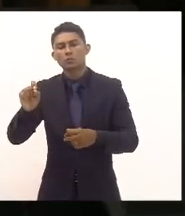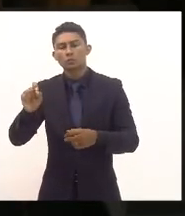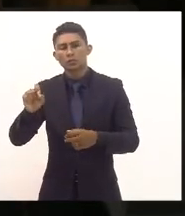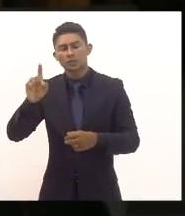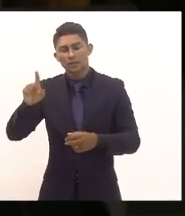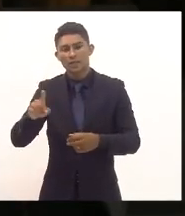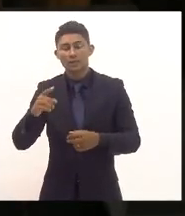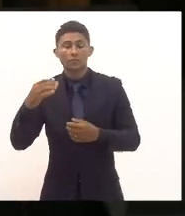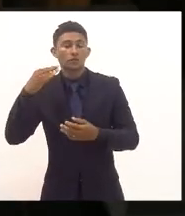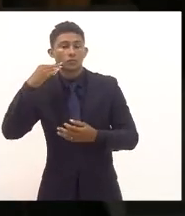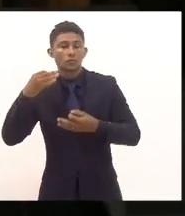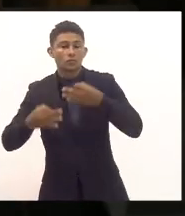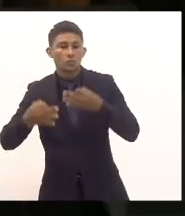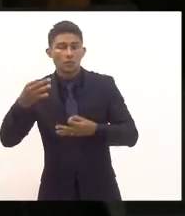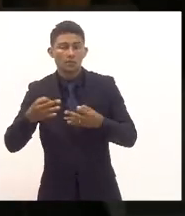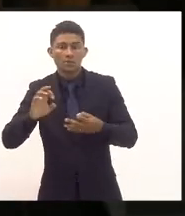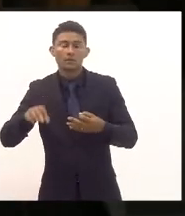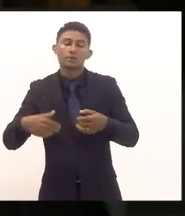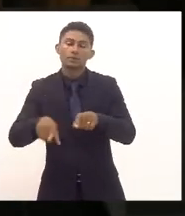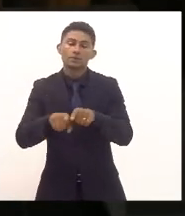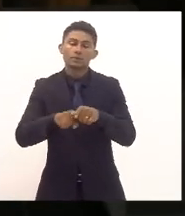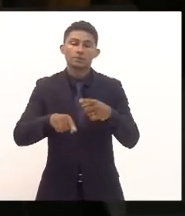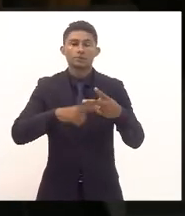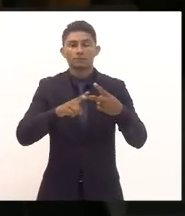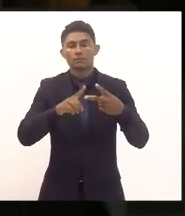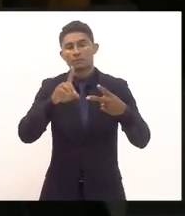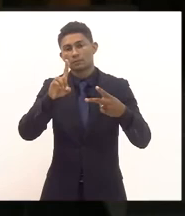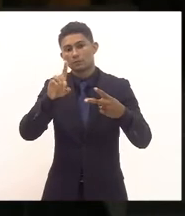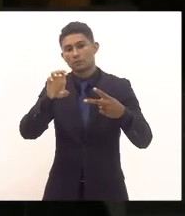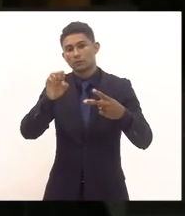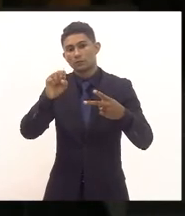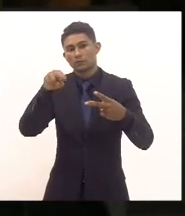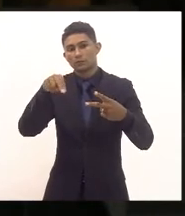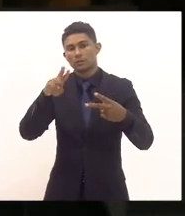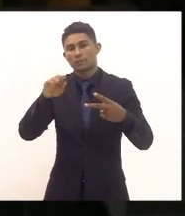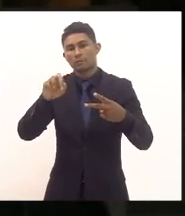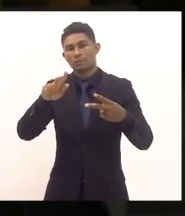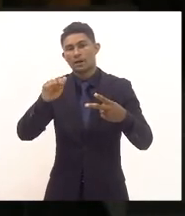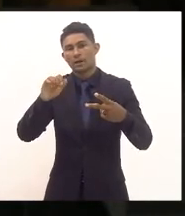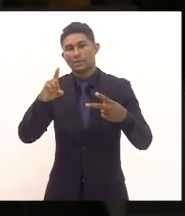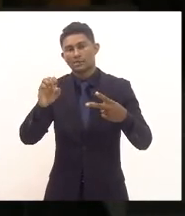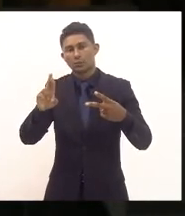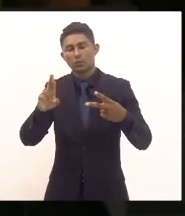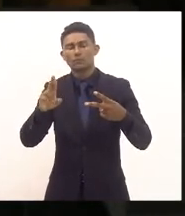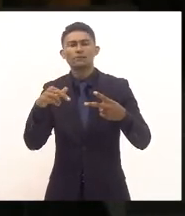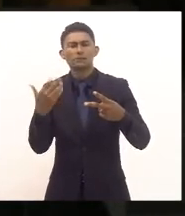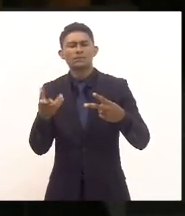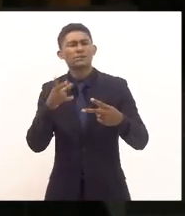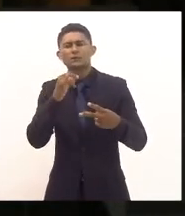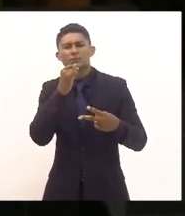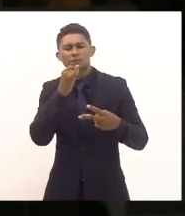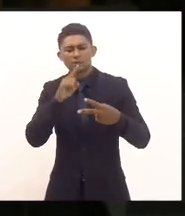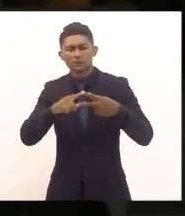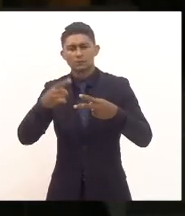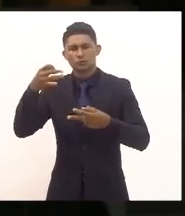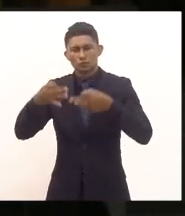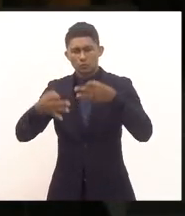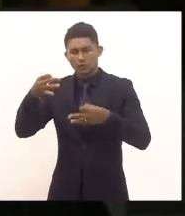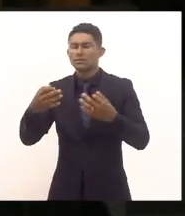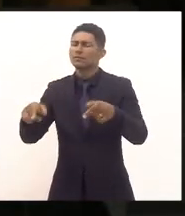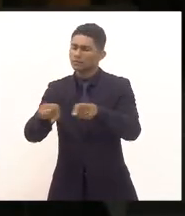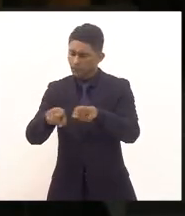e juízes para se você incluí juízes também você